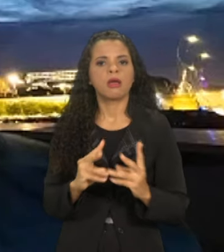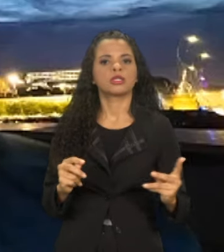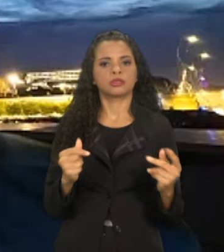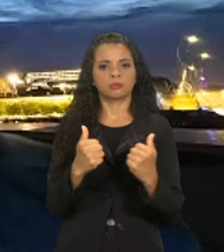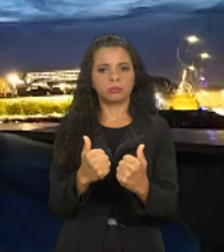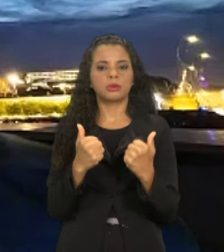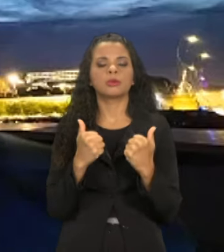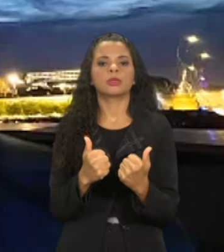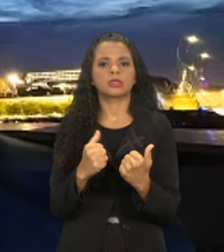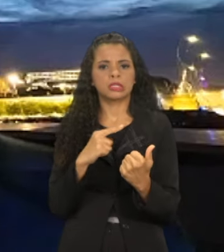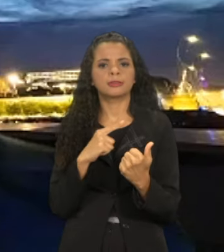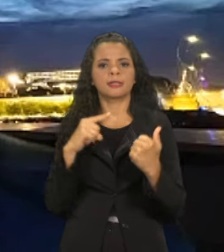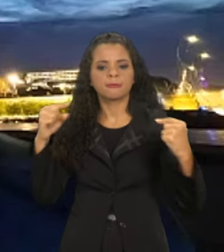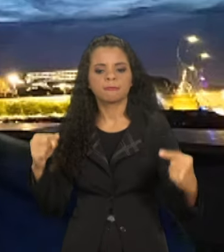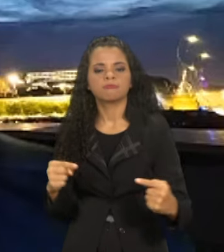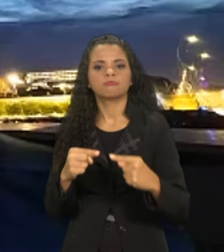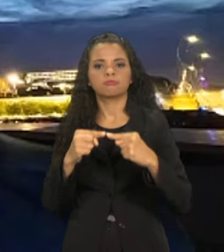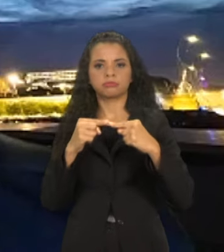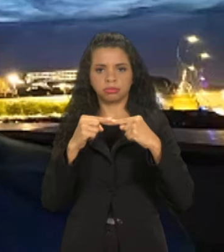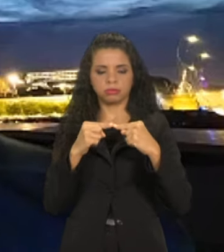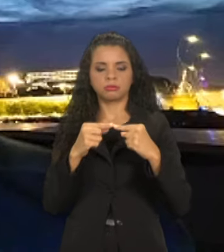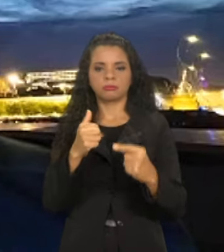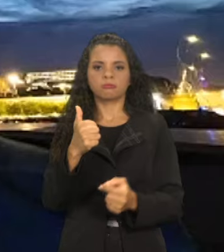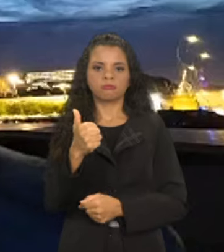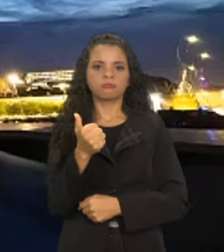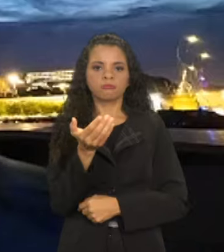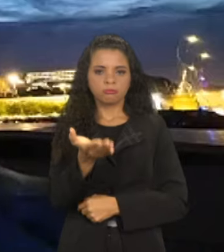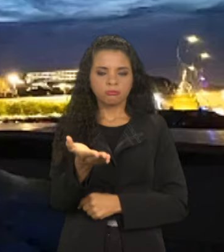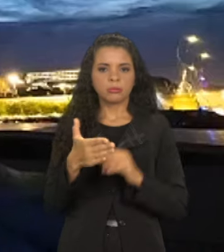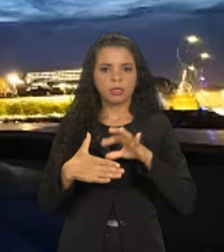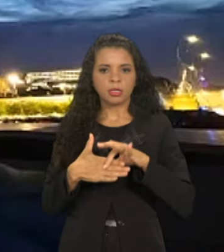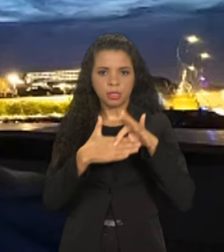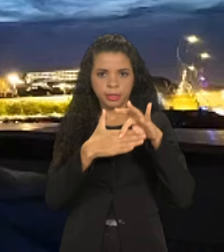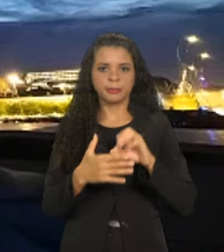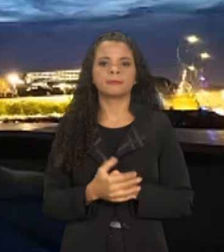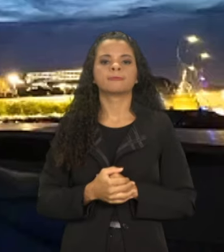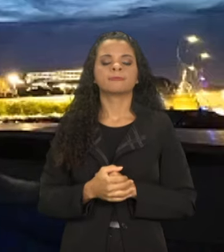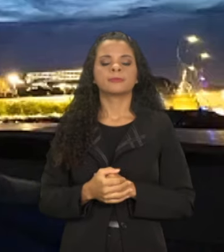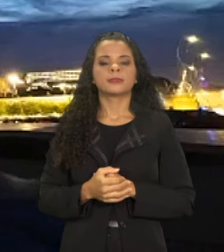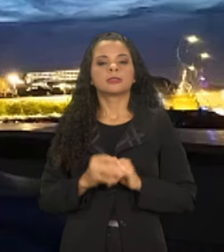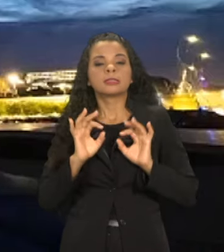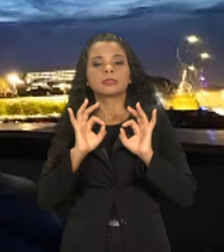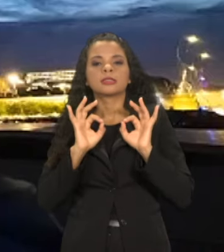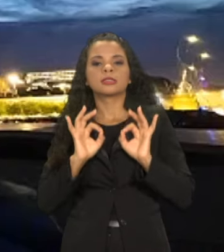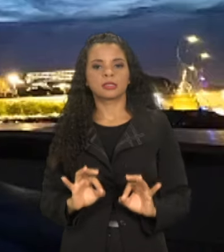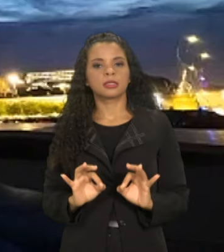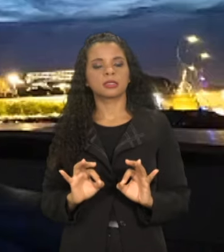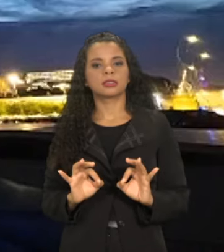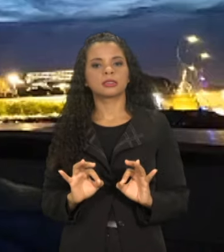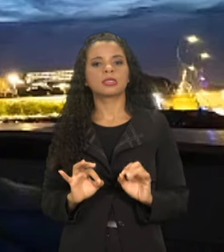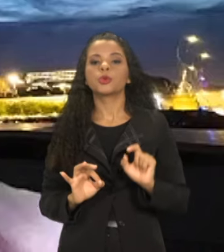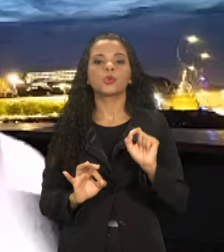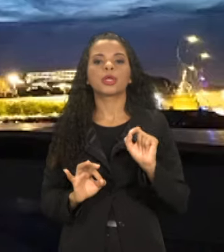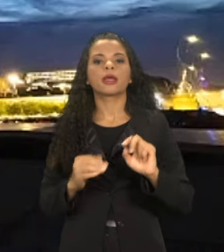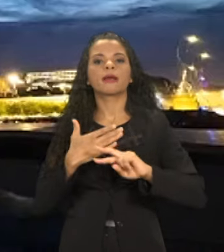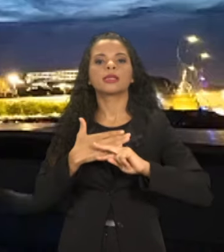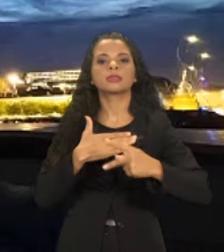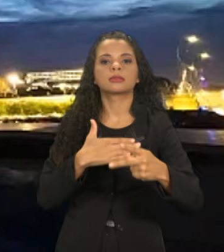bom termo sob a condução de Vossa Excelência. Eu tenho certeza que isso é fruto da liderança